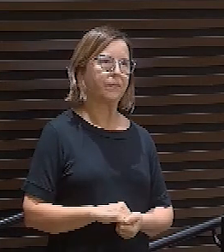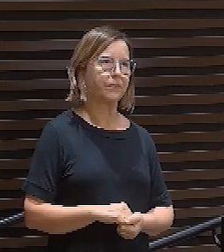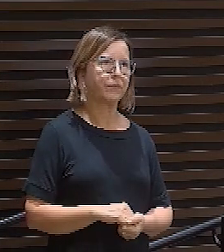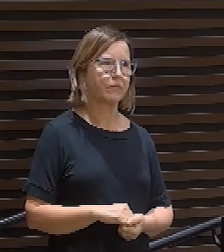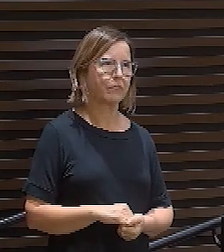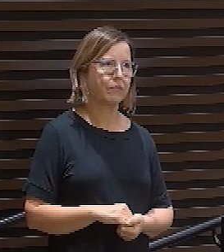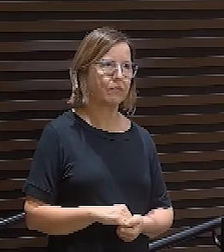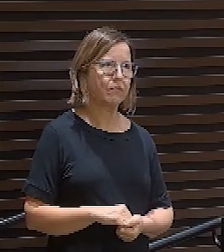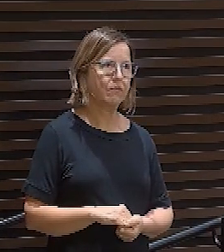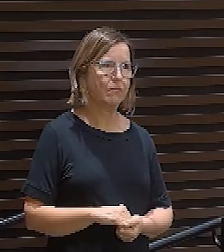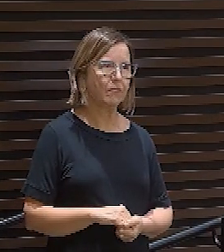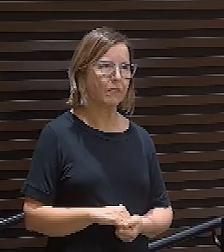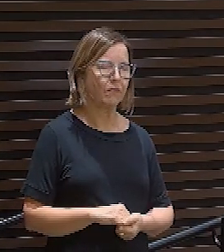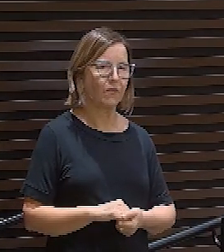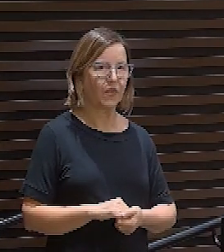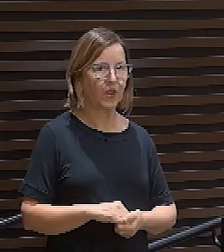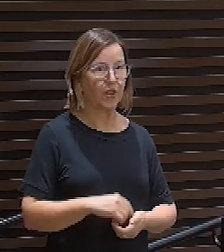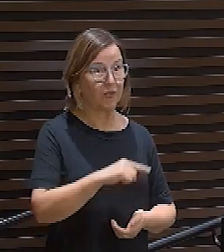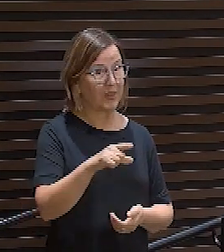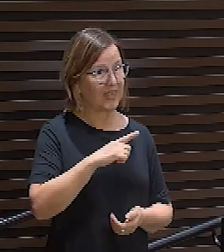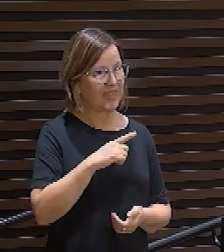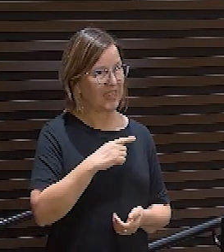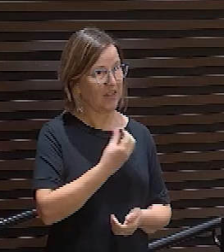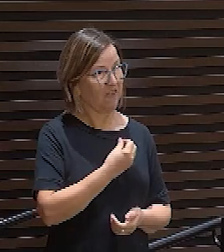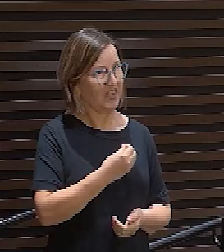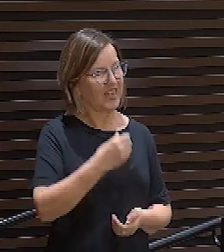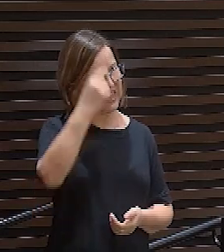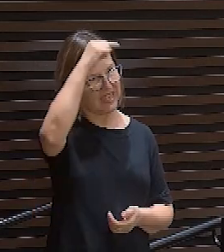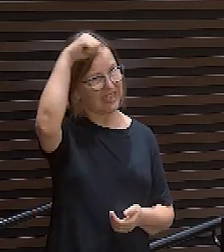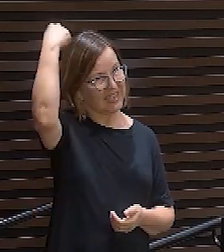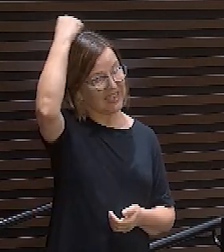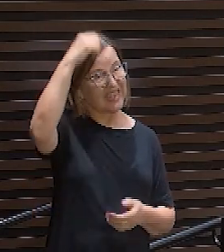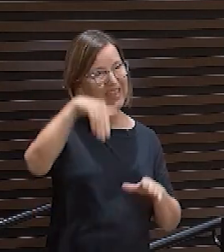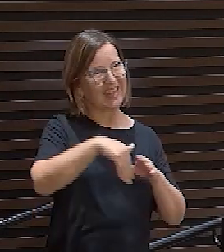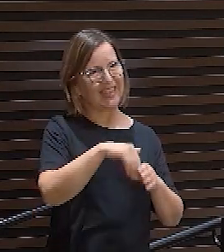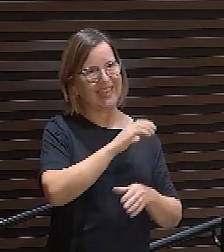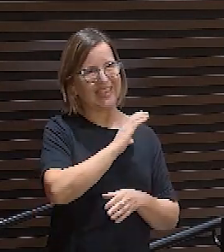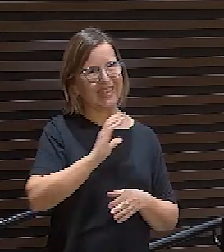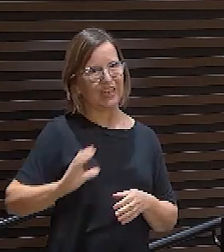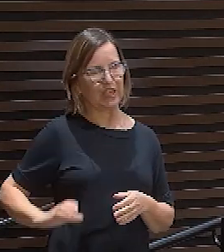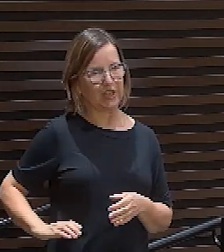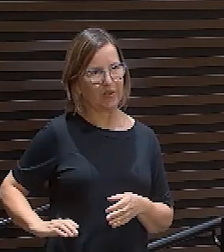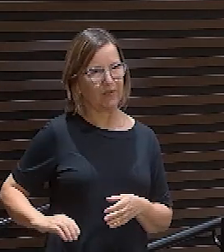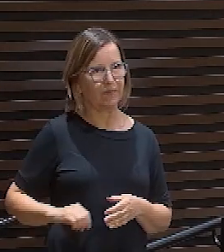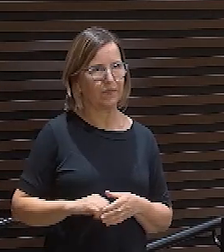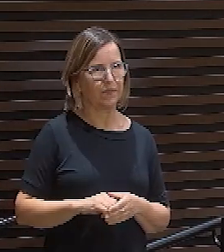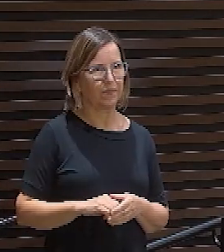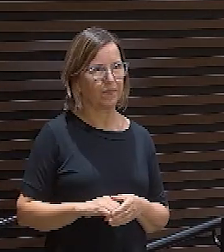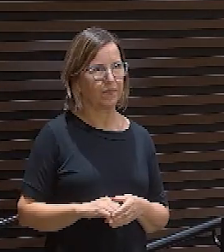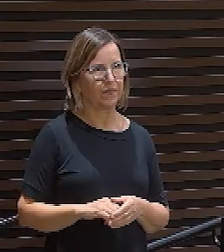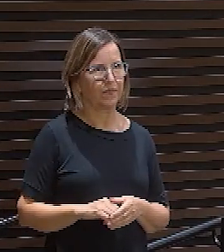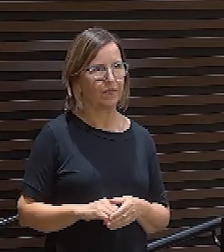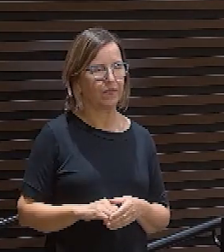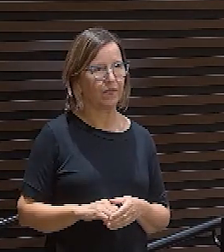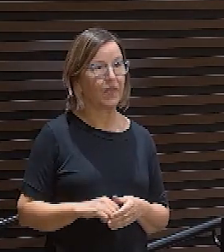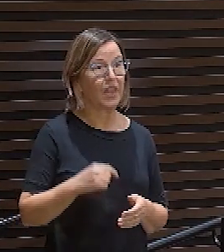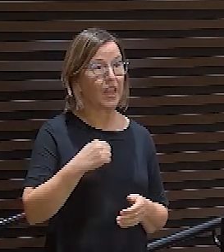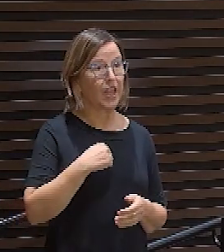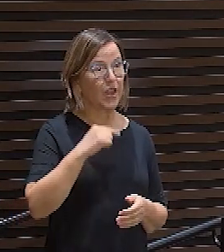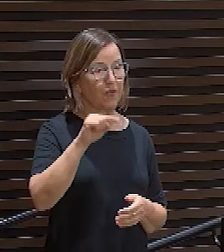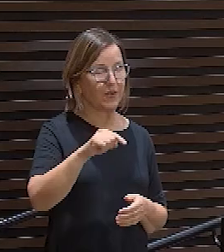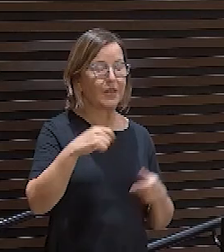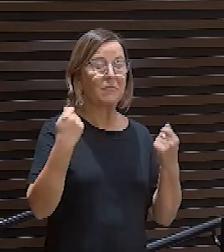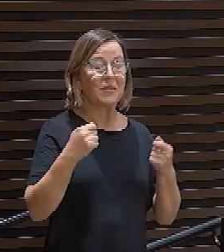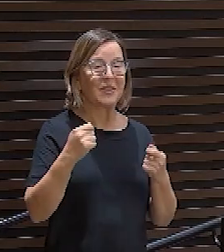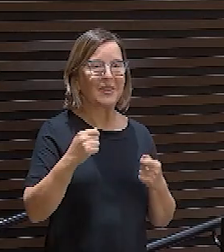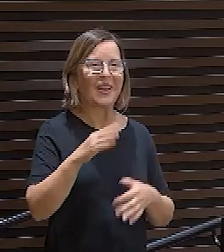Você quer viver uma vida santa? É em Cristo. Sabe o que eu e você precisamos? Conhecer a